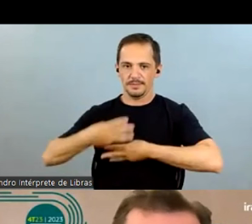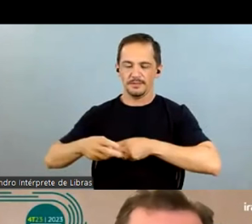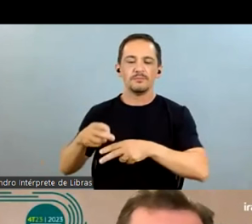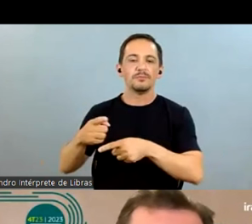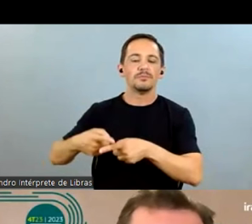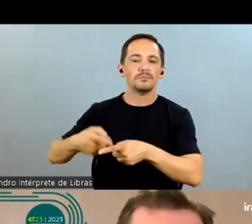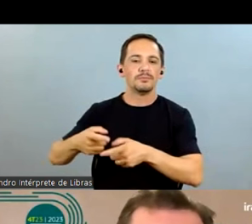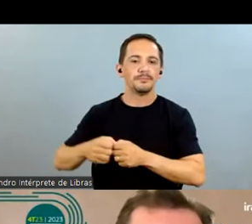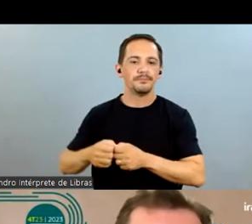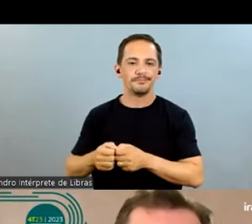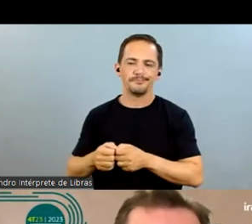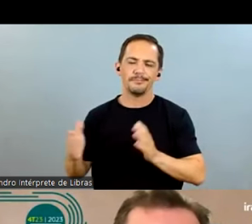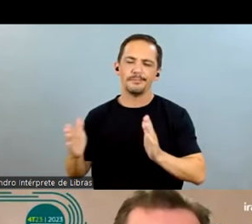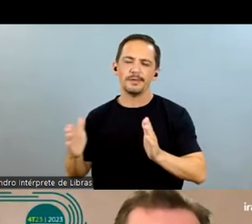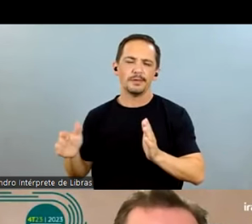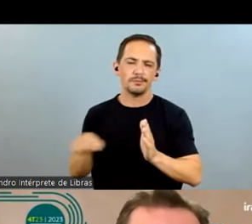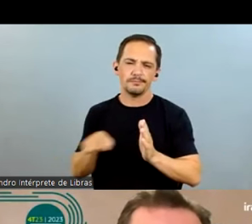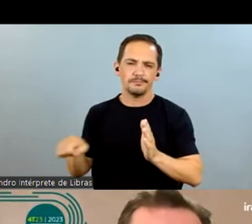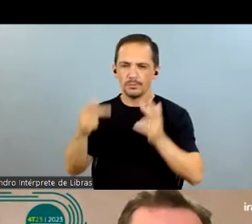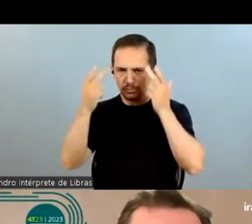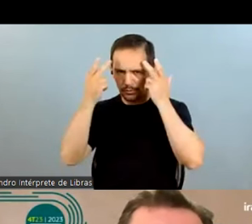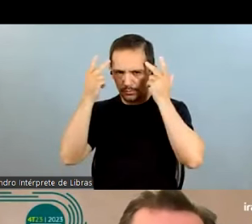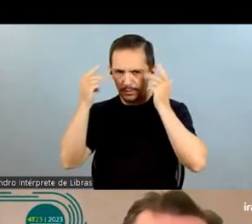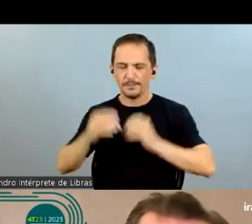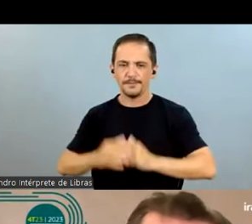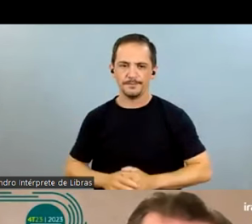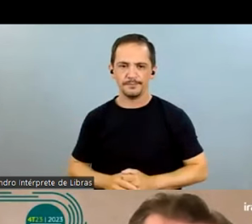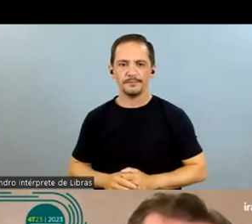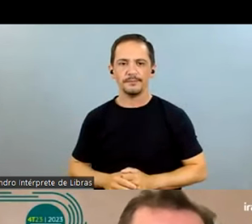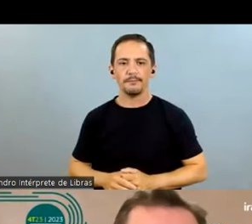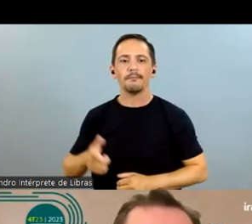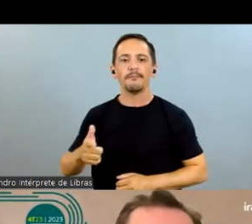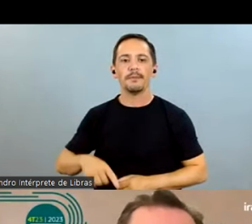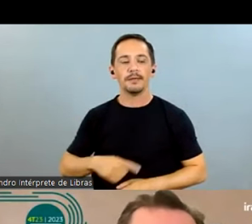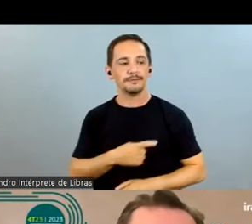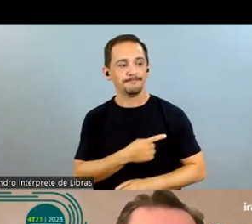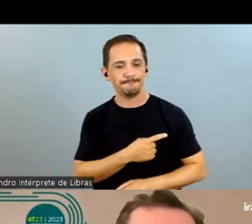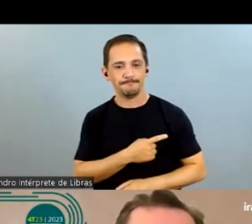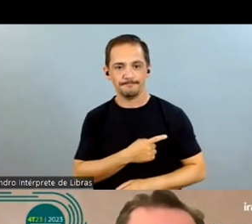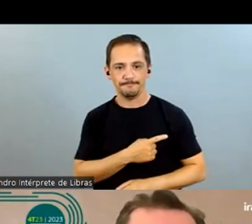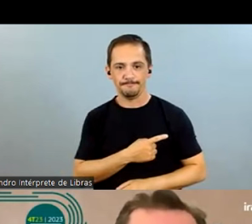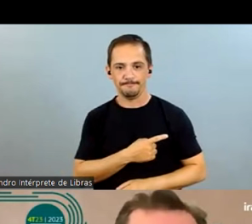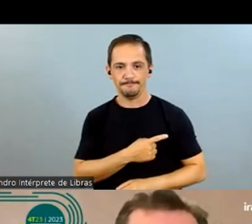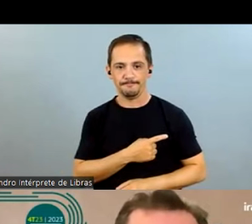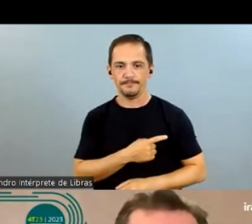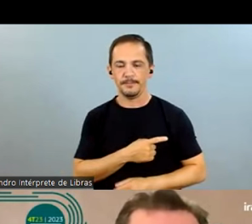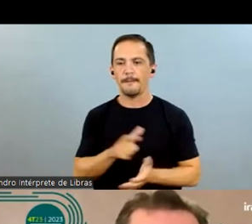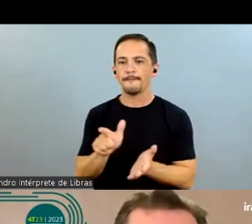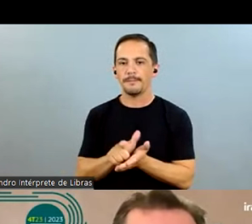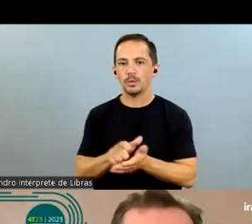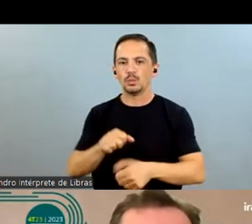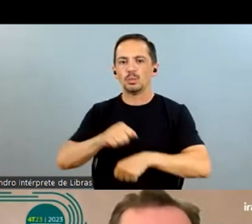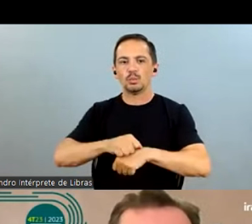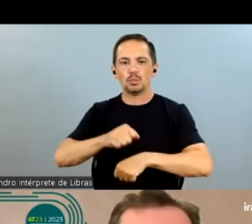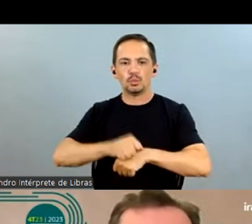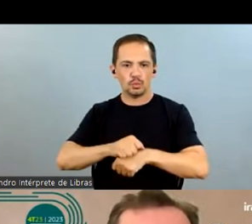da sazonalidade em relação ao terceiro trimestre eh e aqui embaixo nós temos os papéis para embalagens rígidas que é papéis para papelão do